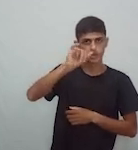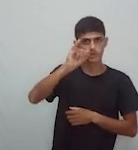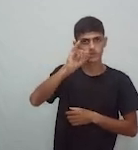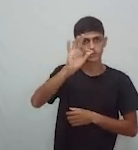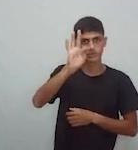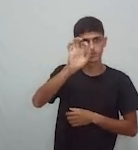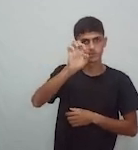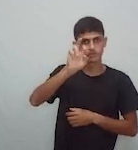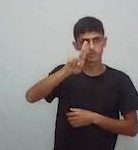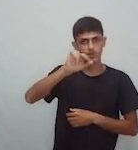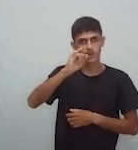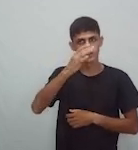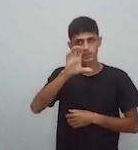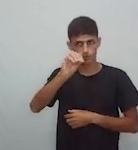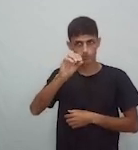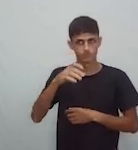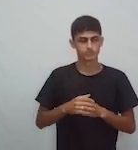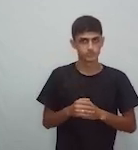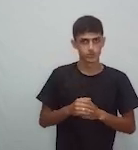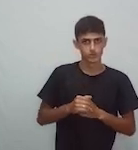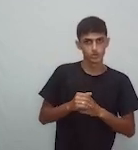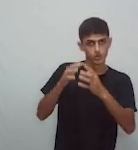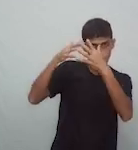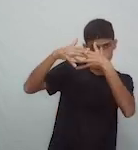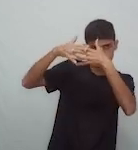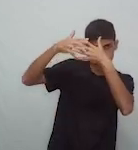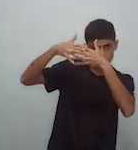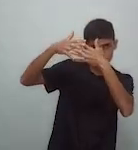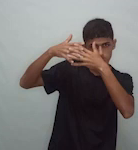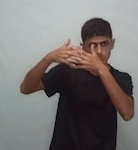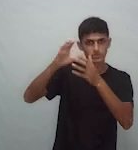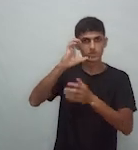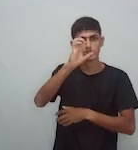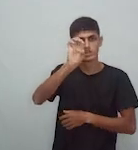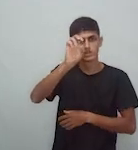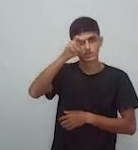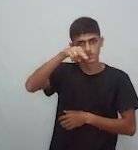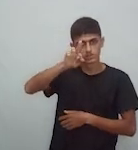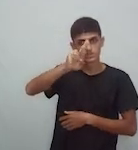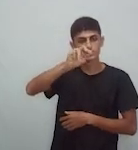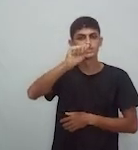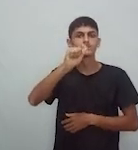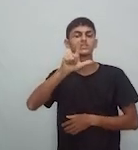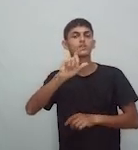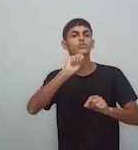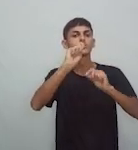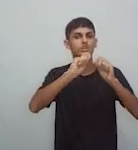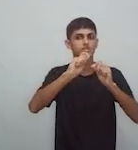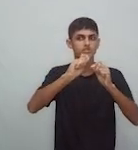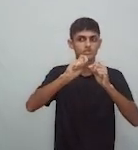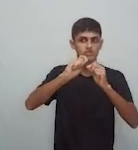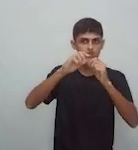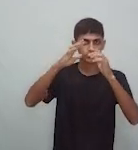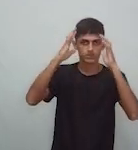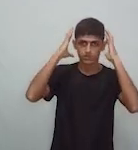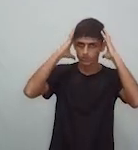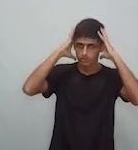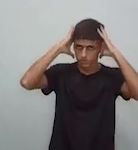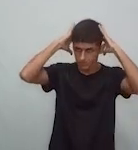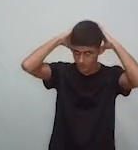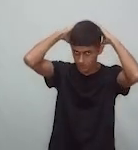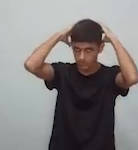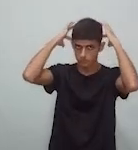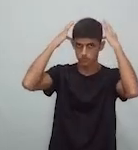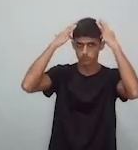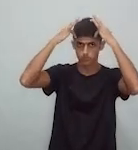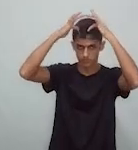nervoso central, ele é essa parte aqui. Que parte é essa? Então, nessa próxima imagem, a gente consegue identificar melhor, e eu esquematizei aqui para